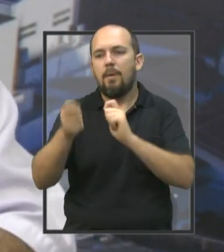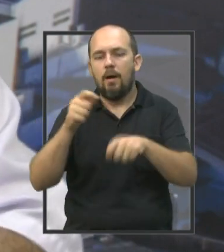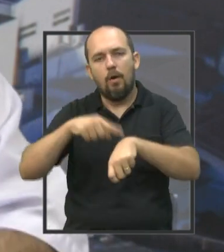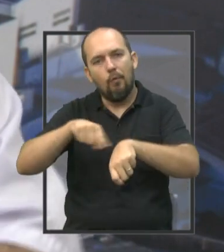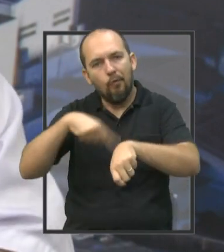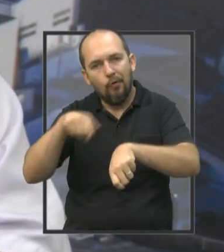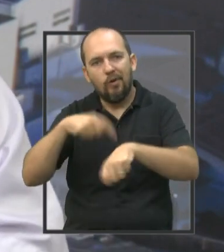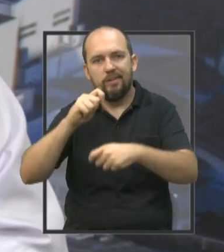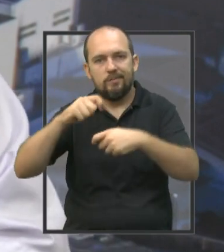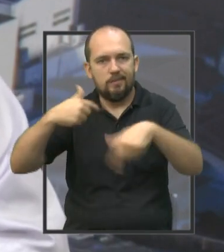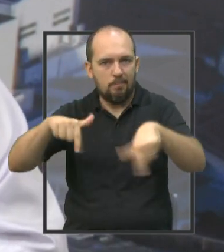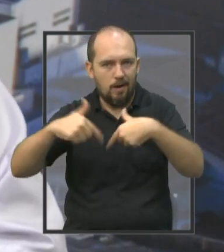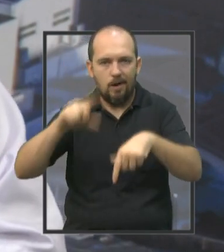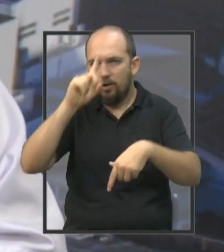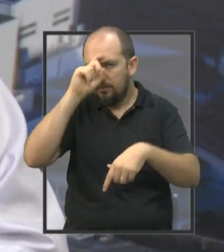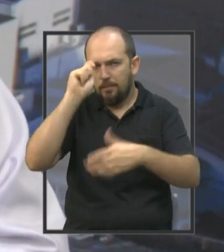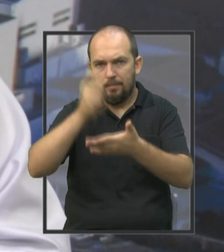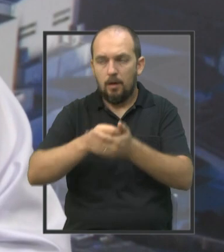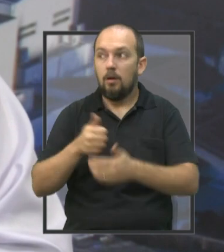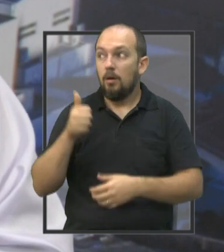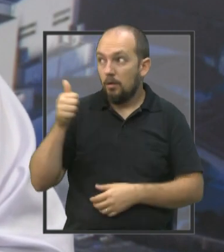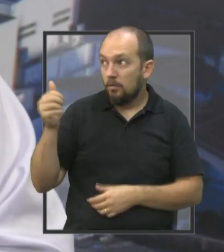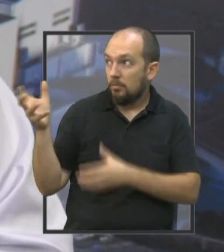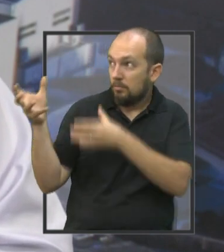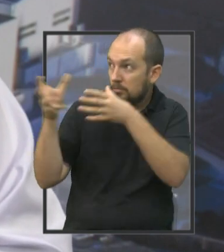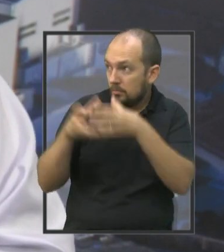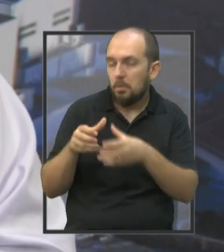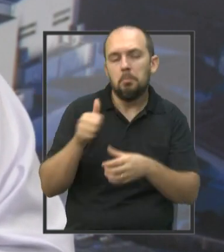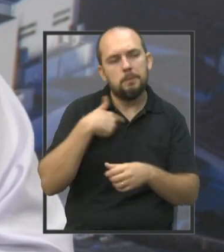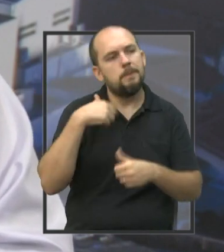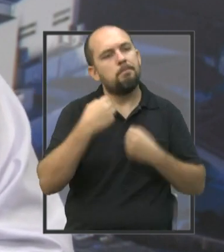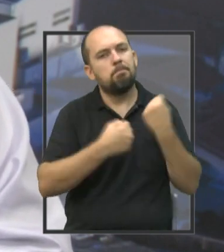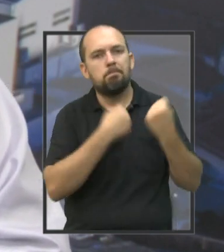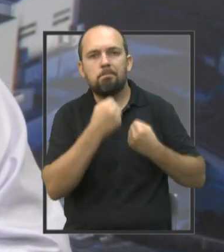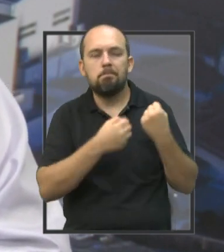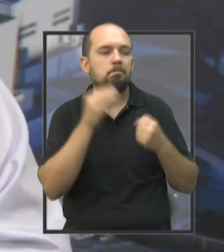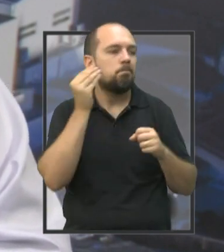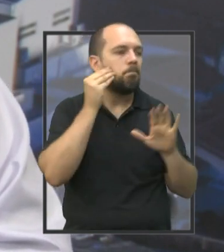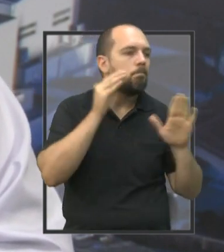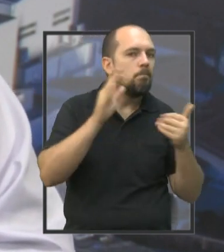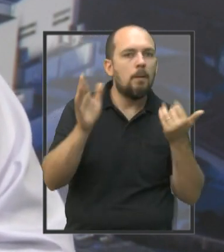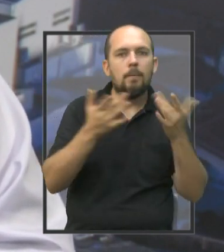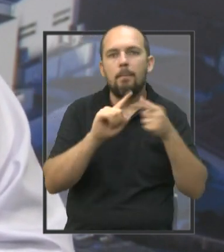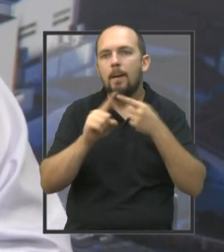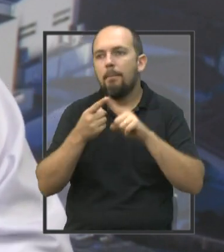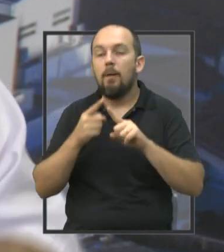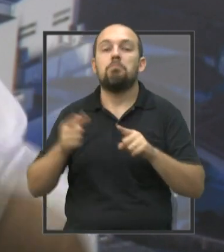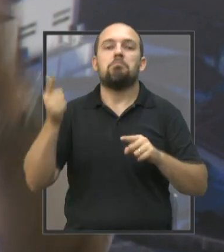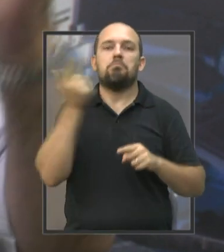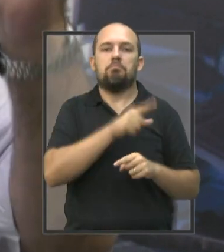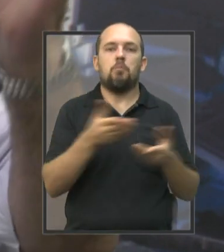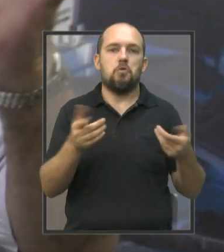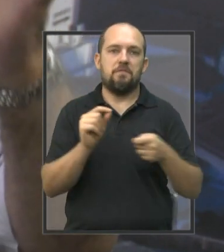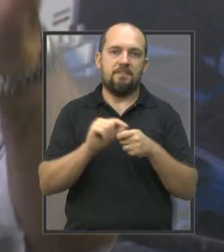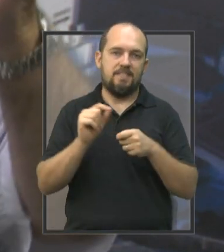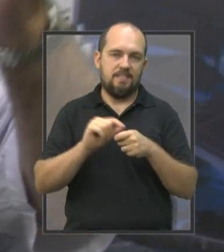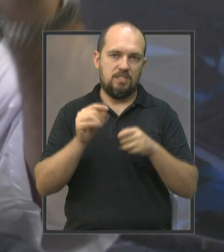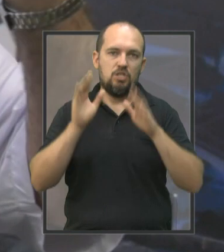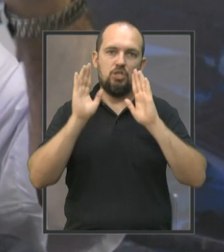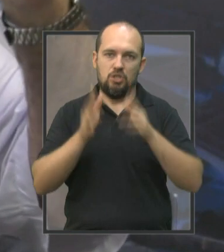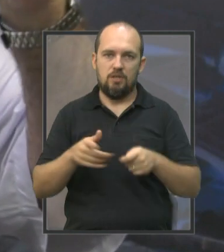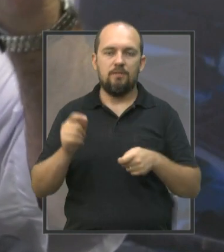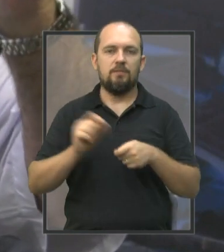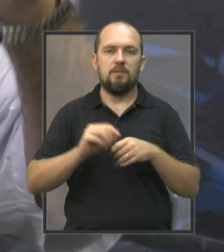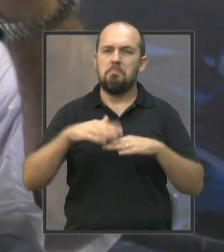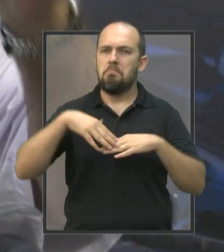hospital. Então nós corremos atrás. Fomos, e hoje já está sendo realizada. Foi realizada já